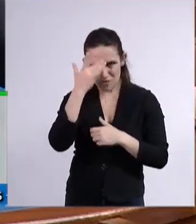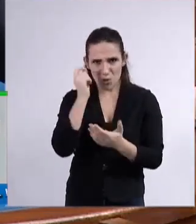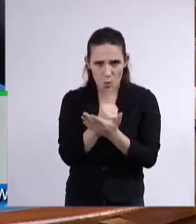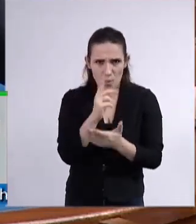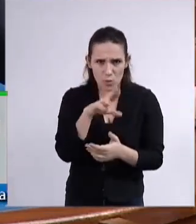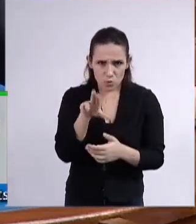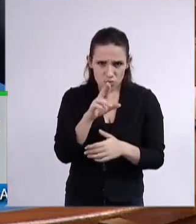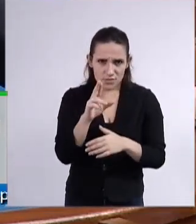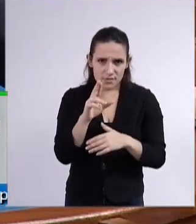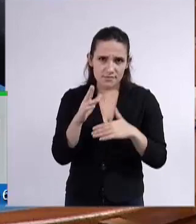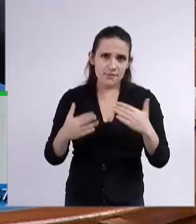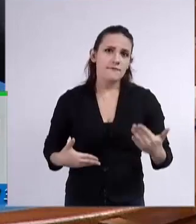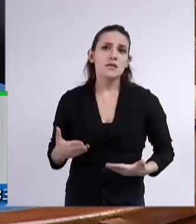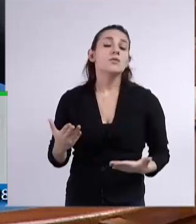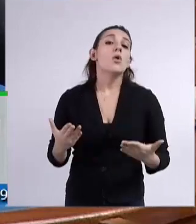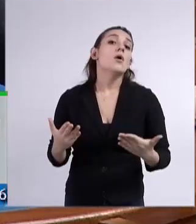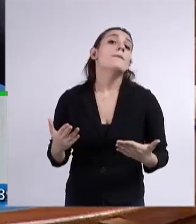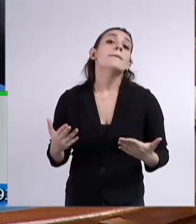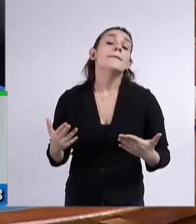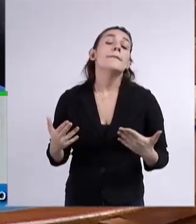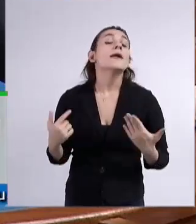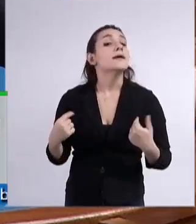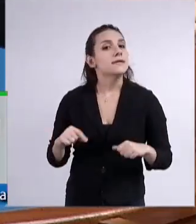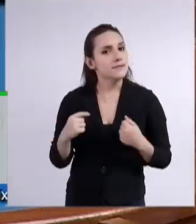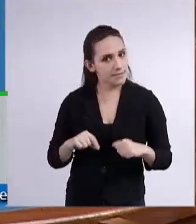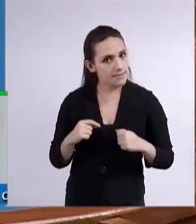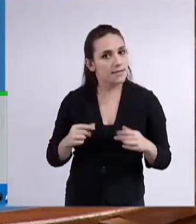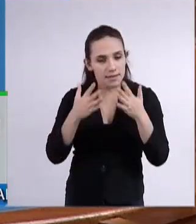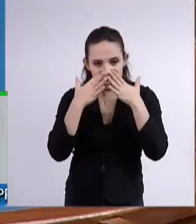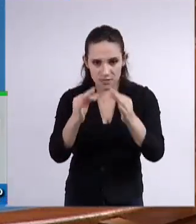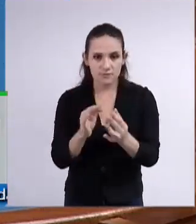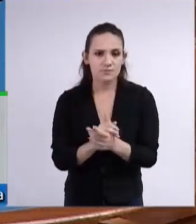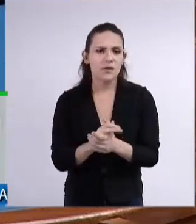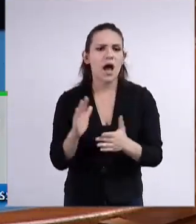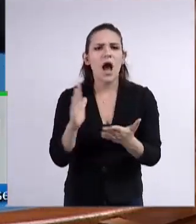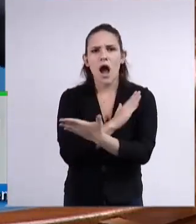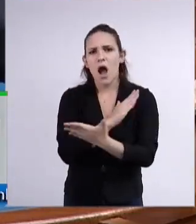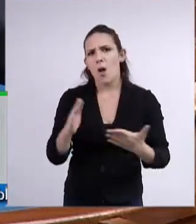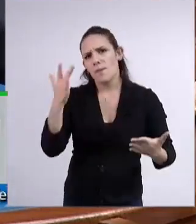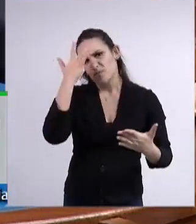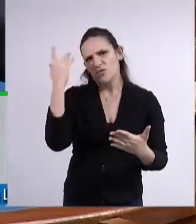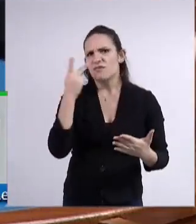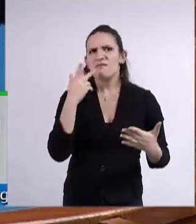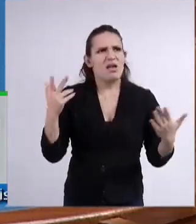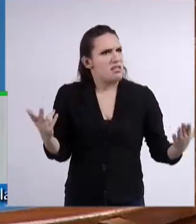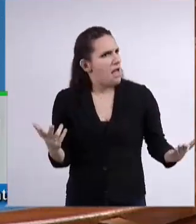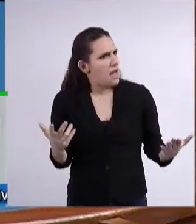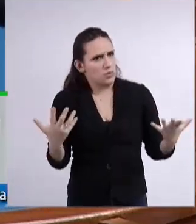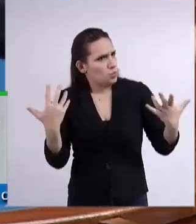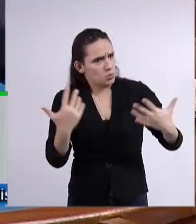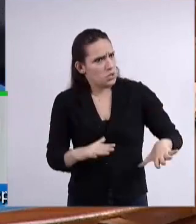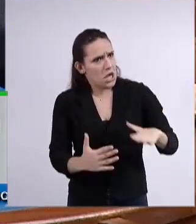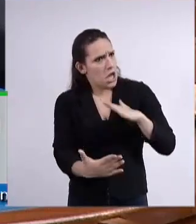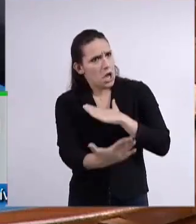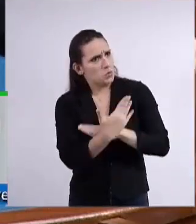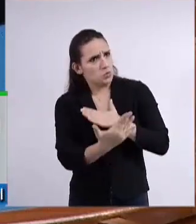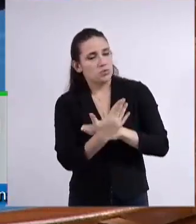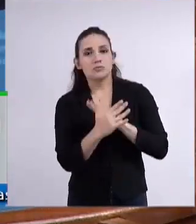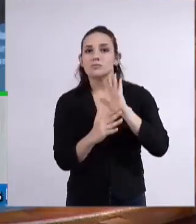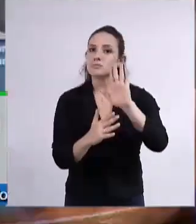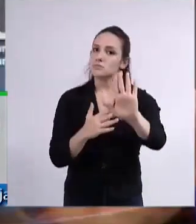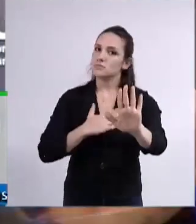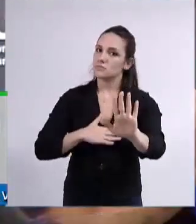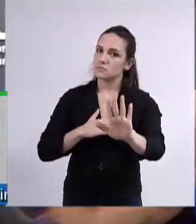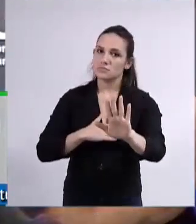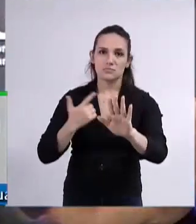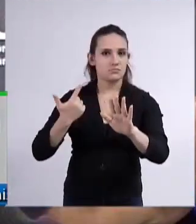a gente lê, e às vezes nós somos incompreendidos, deputado Marçal Filho, nós não temos nada contra a nenhum comando de